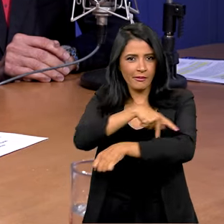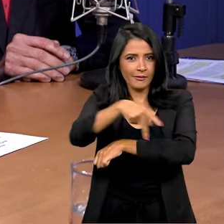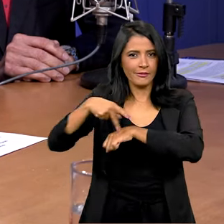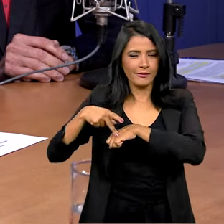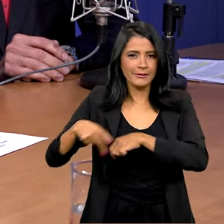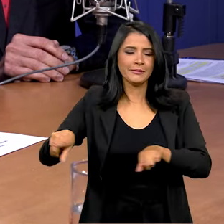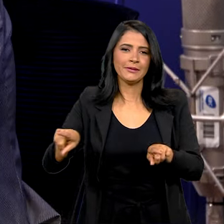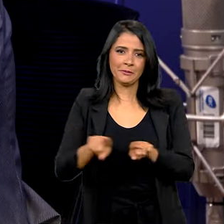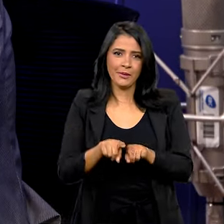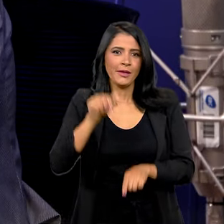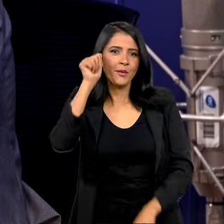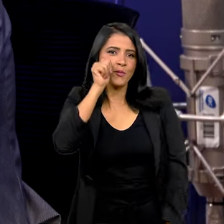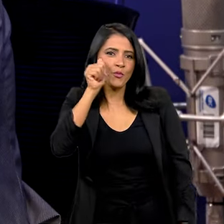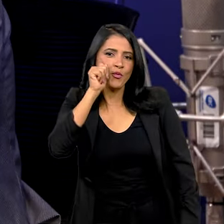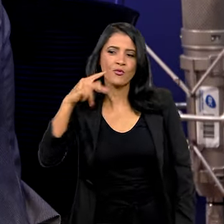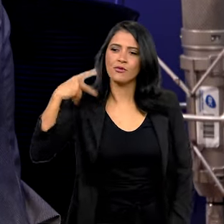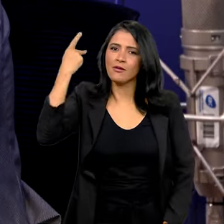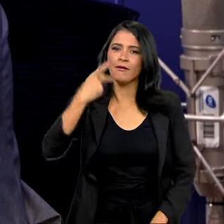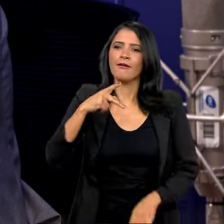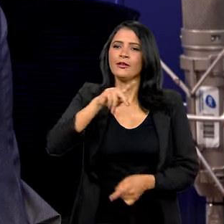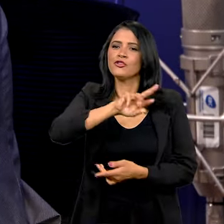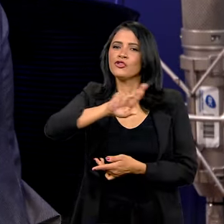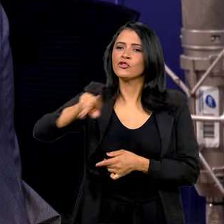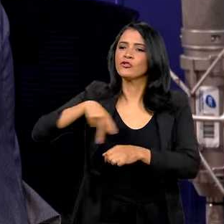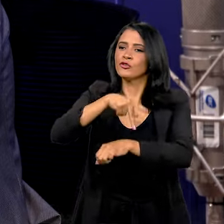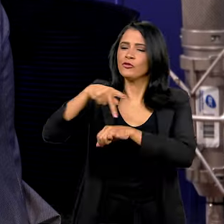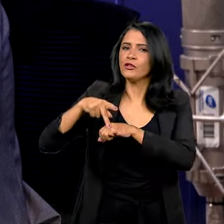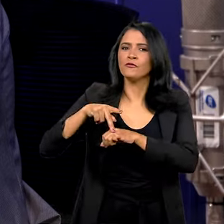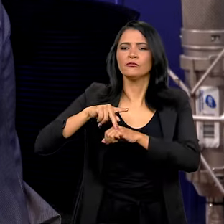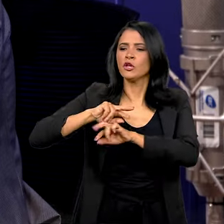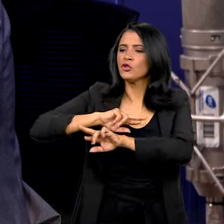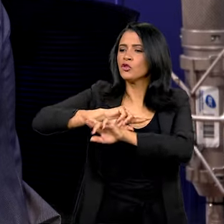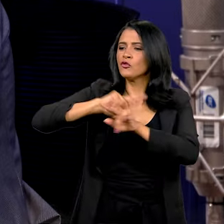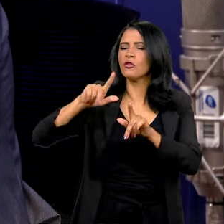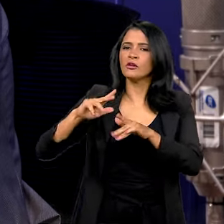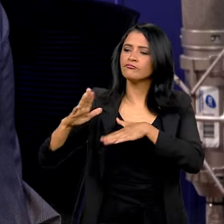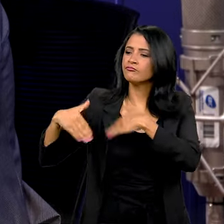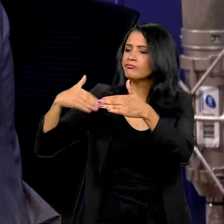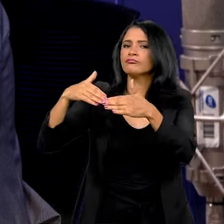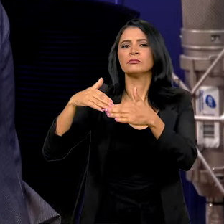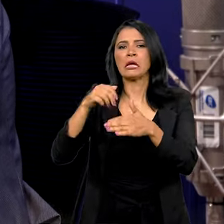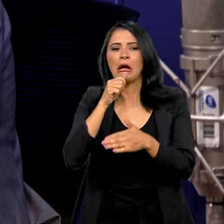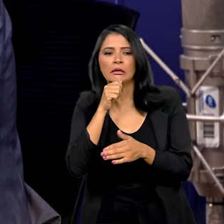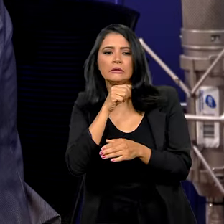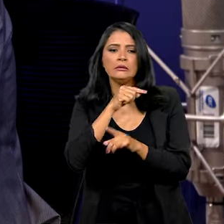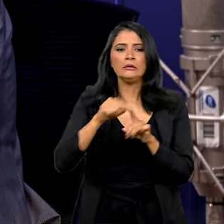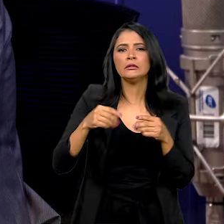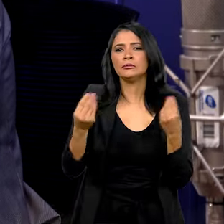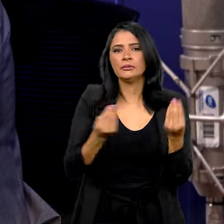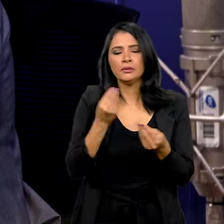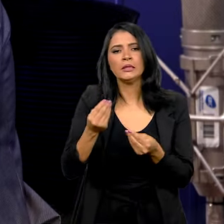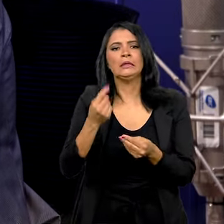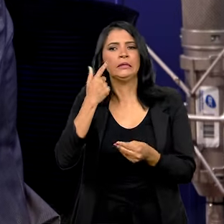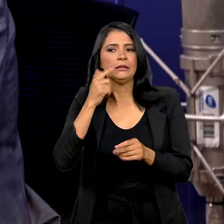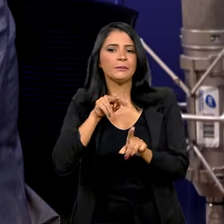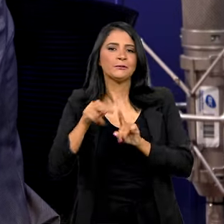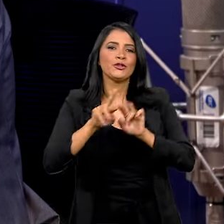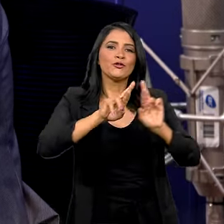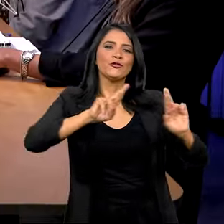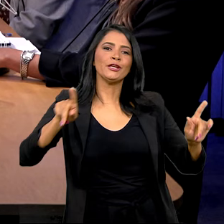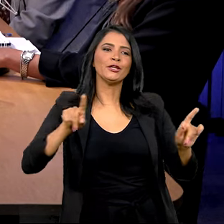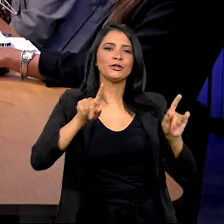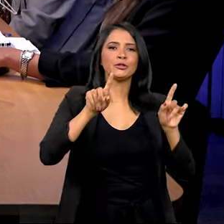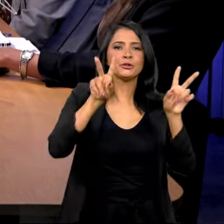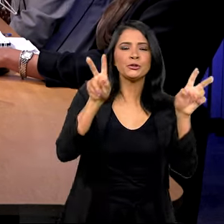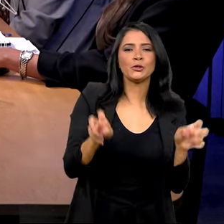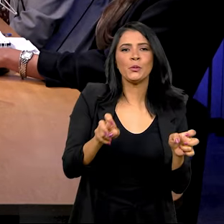tivemos eh parlamentares de países de diferentes níveis de desenvolvimento e portanto com diferentes perspectivas do que se trata de pobre